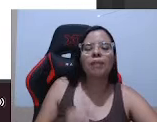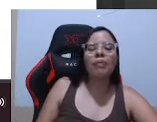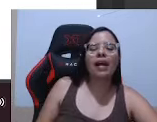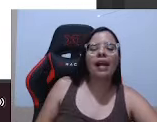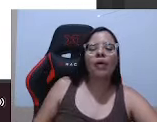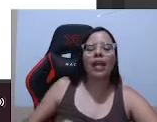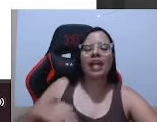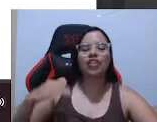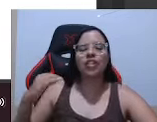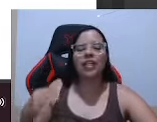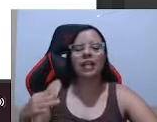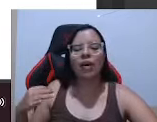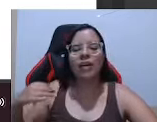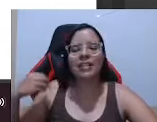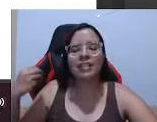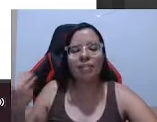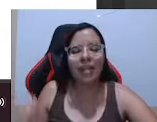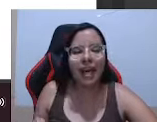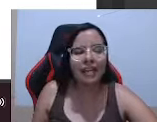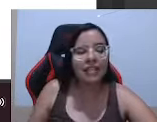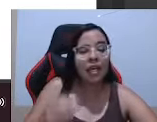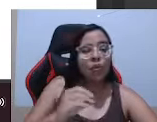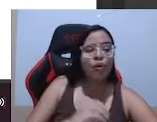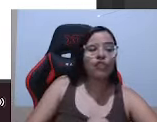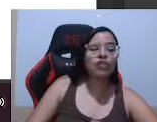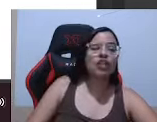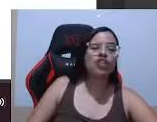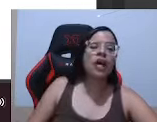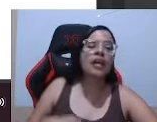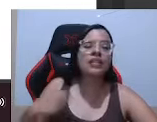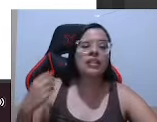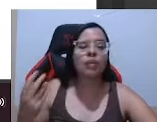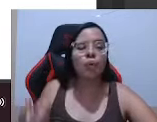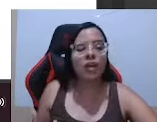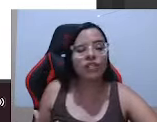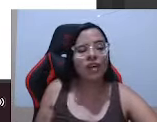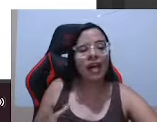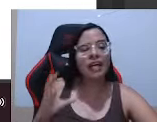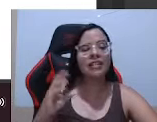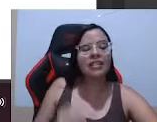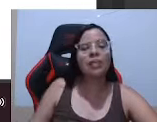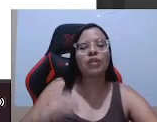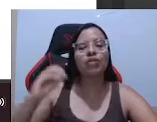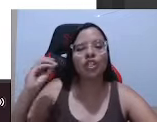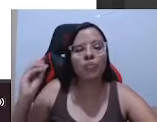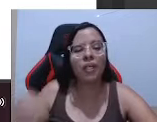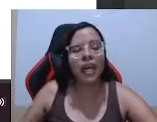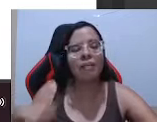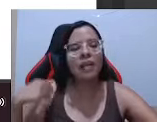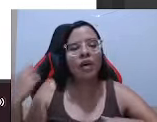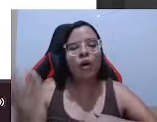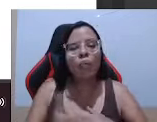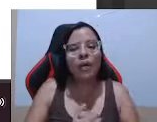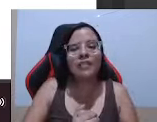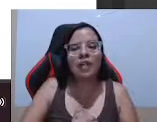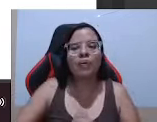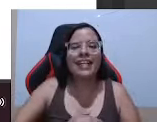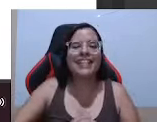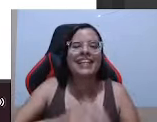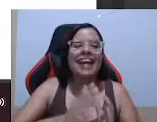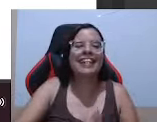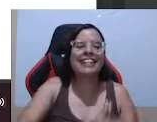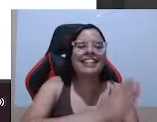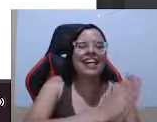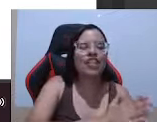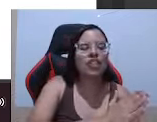R$ 5.581,50, também uma carga horária de 30 horas semanais. Professora Jéssica, são poucas vagas, sim, mas eu já expliquei, como por exemplo,